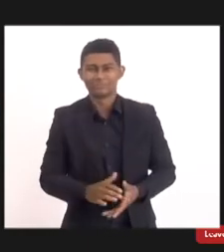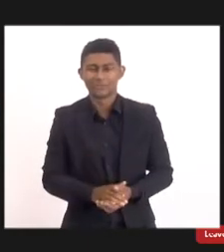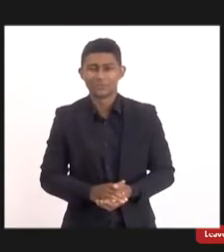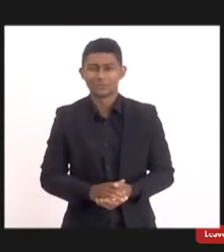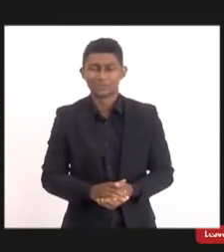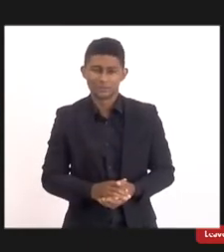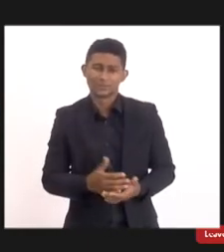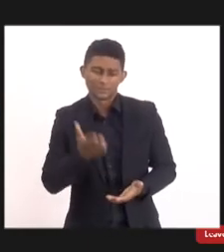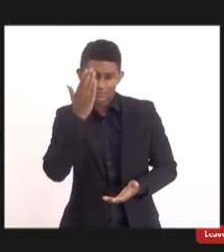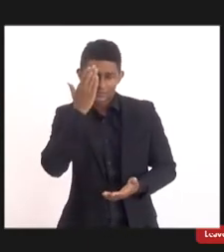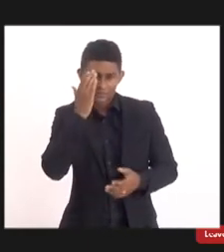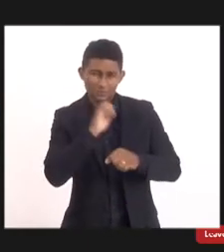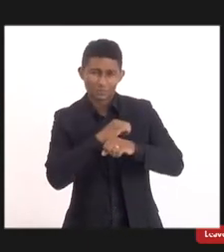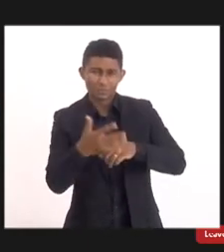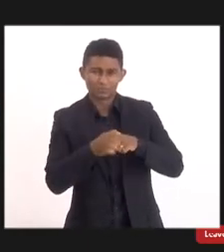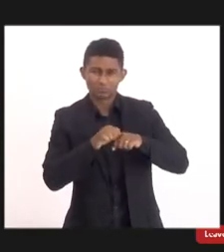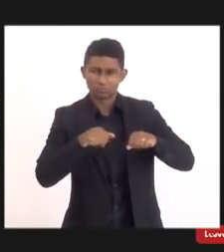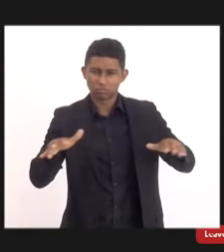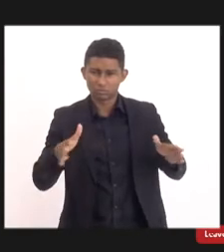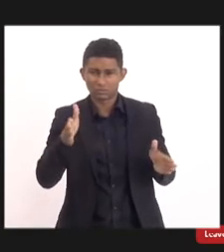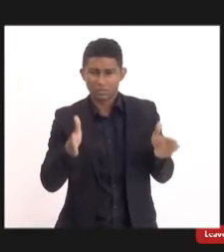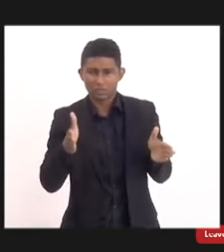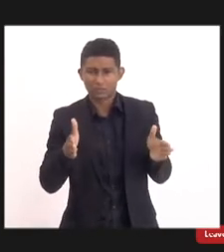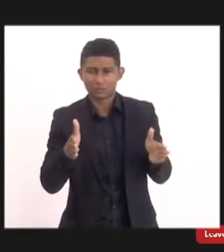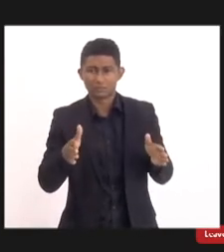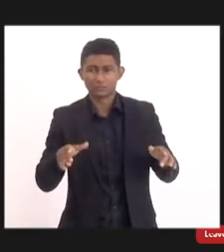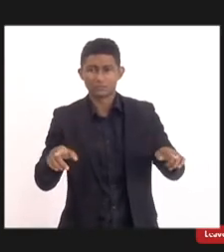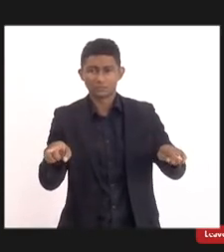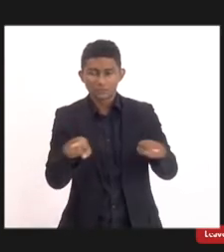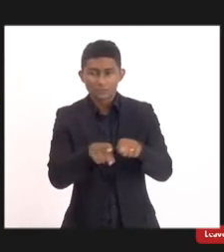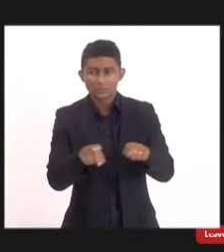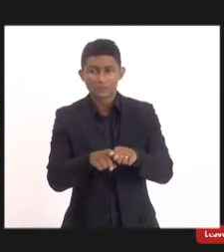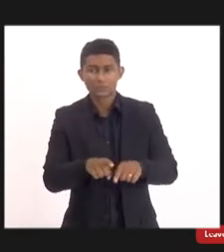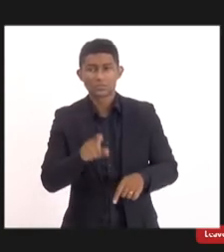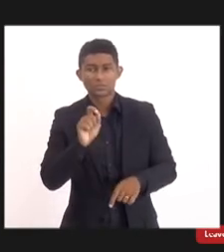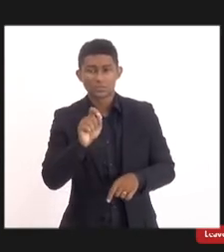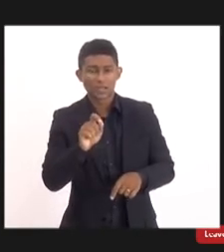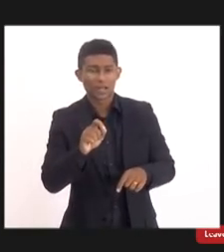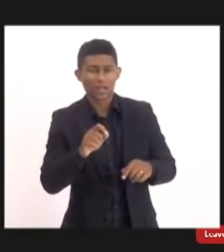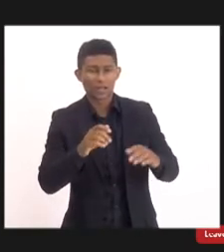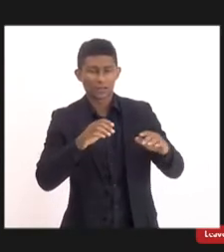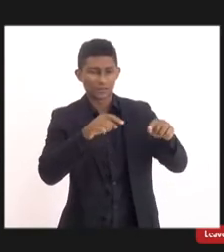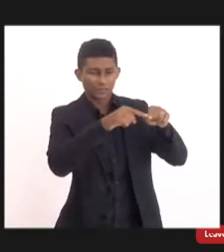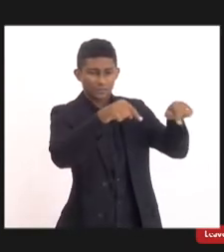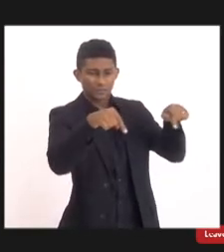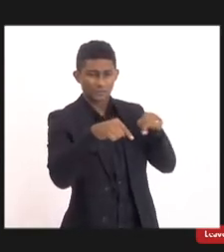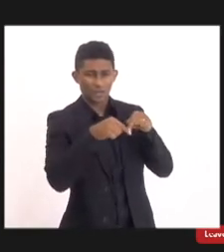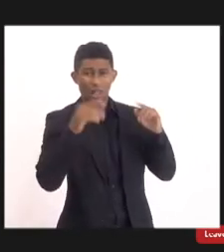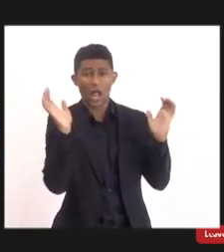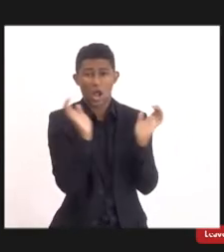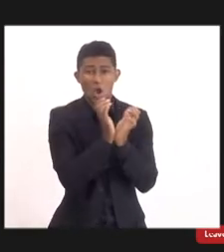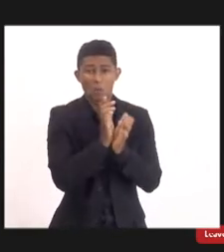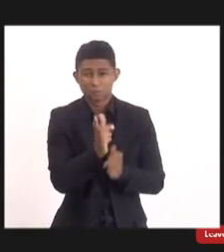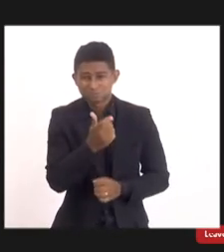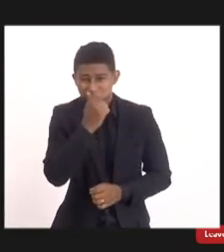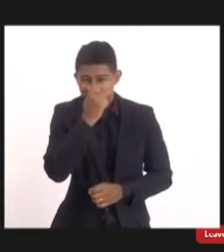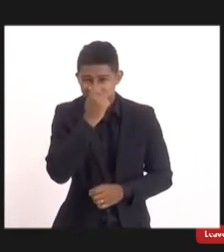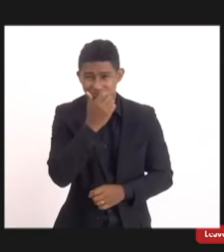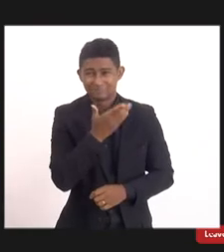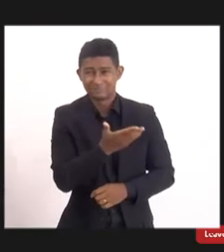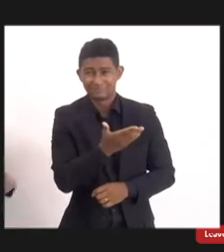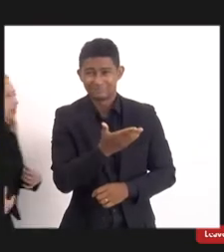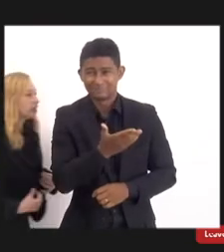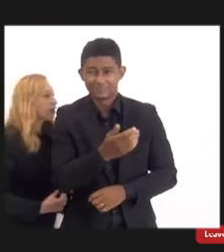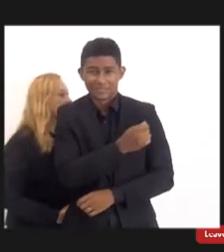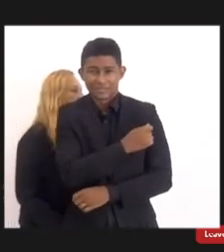período de pandemia, que agrava, mas também para um período, né, da questão do ensino-aprendizagem. Turmas lotadas, não dá para um período normal, a gente tem uma turma